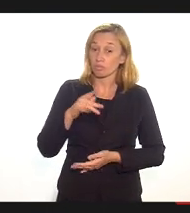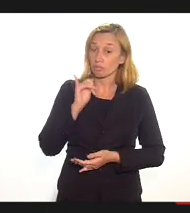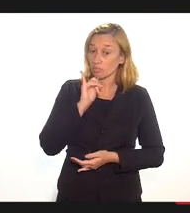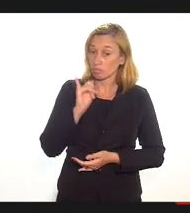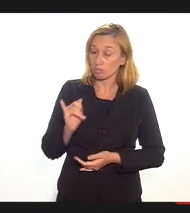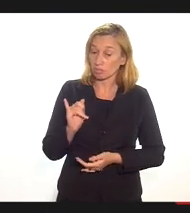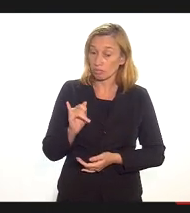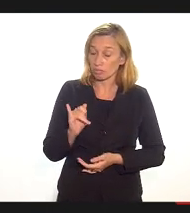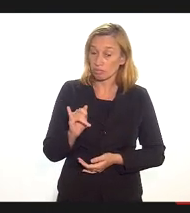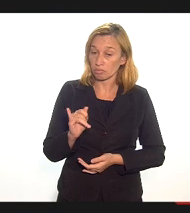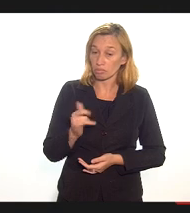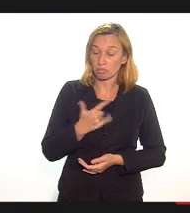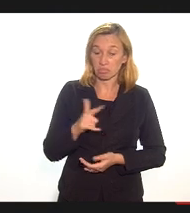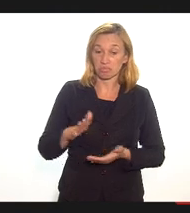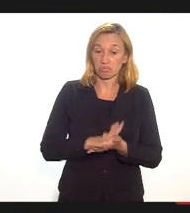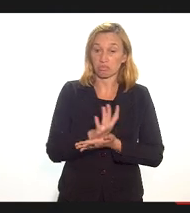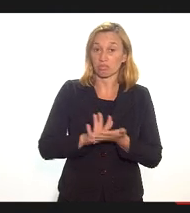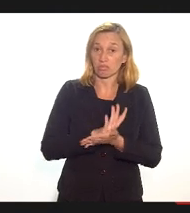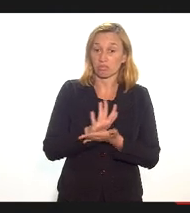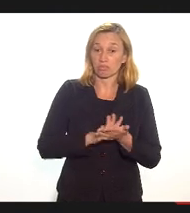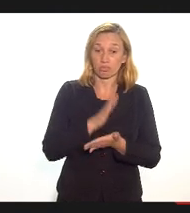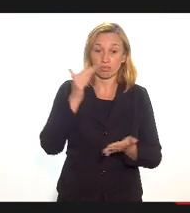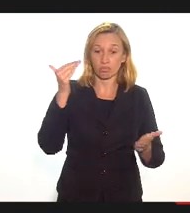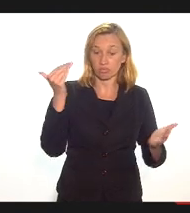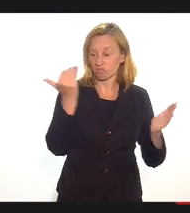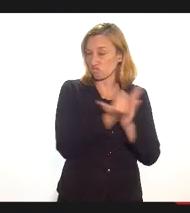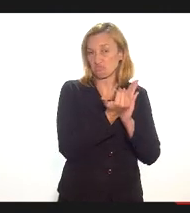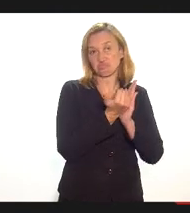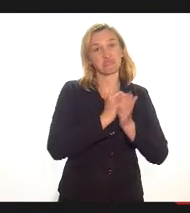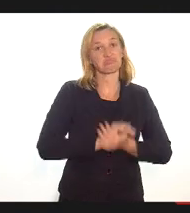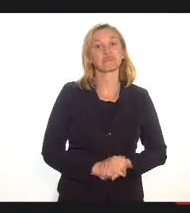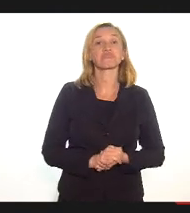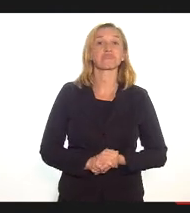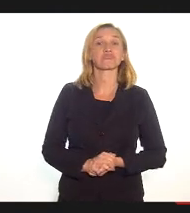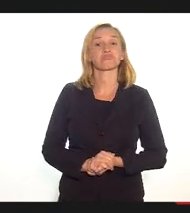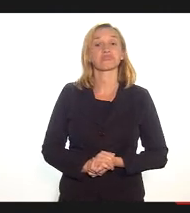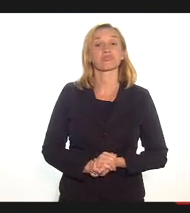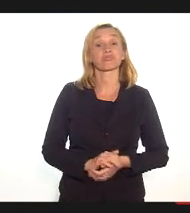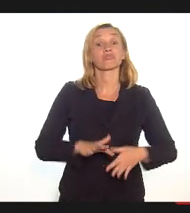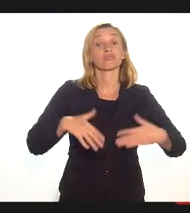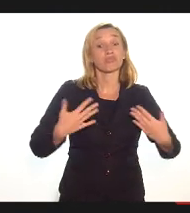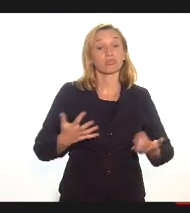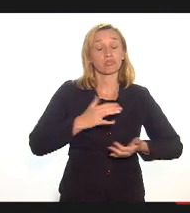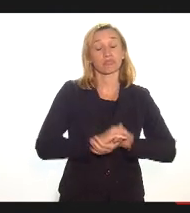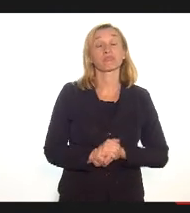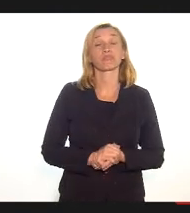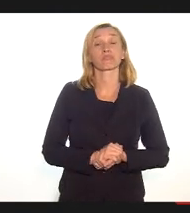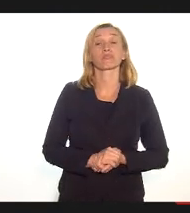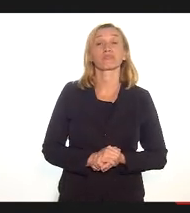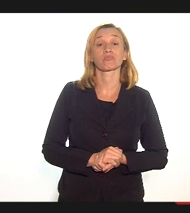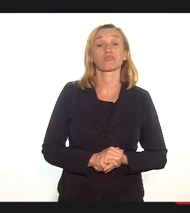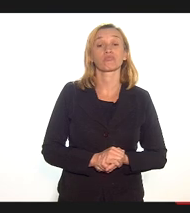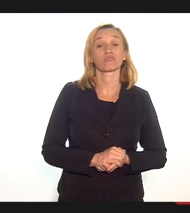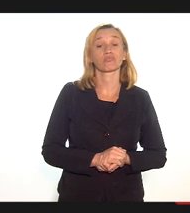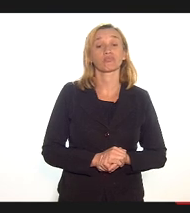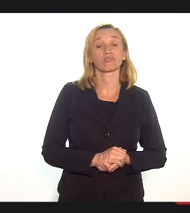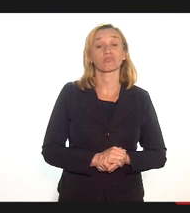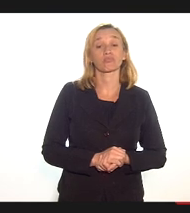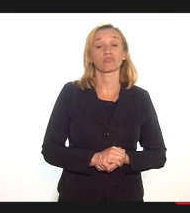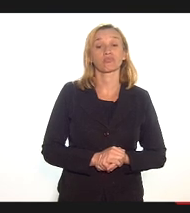existia nada a cumprir. Então, o que a gente está, sem dúvida